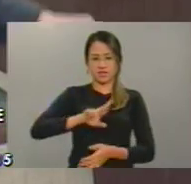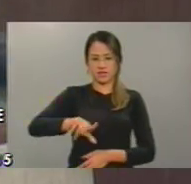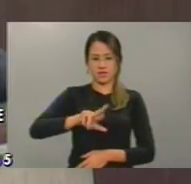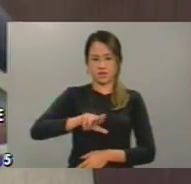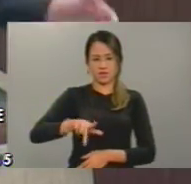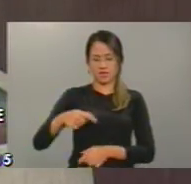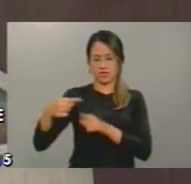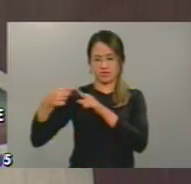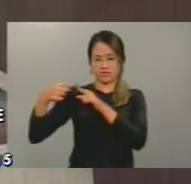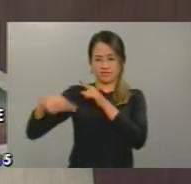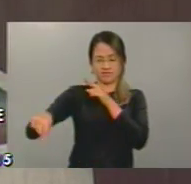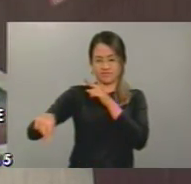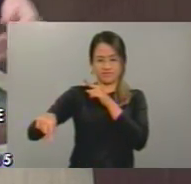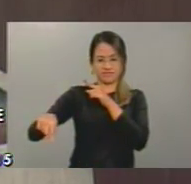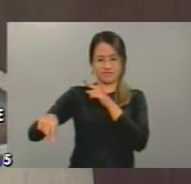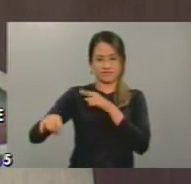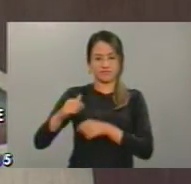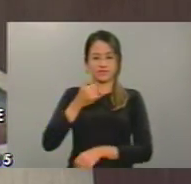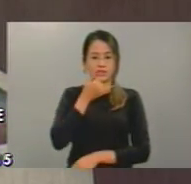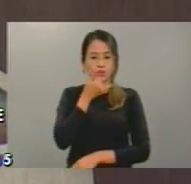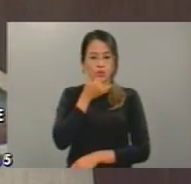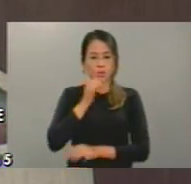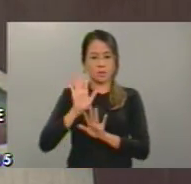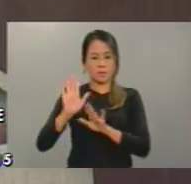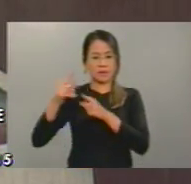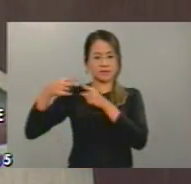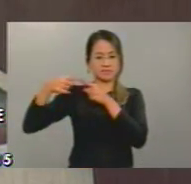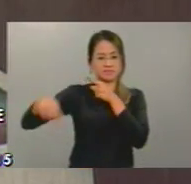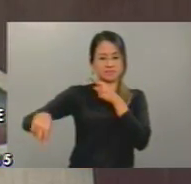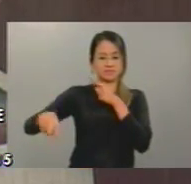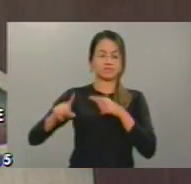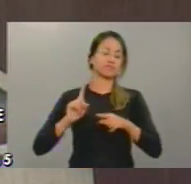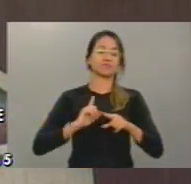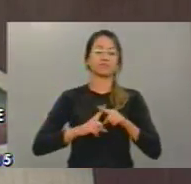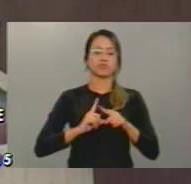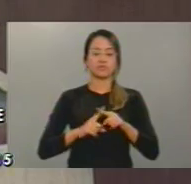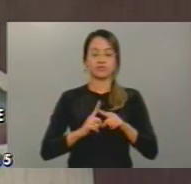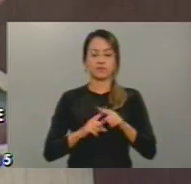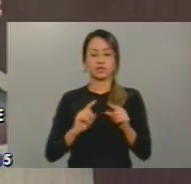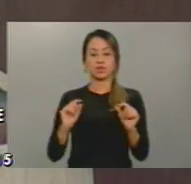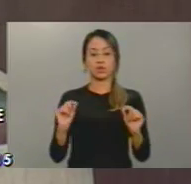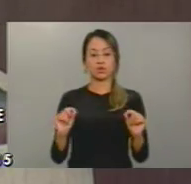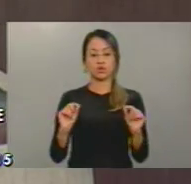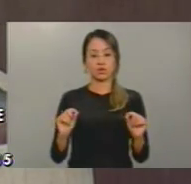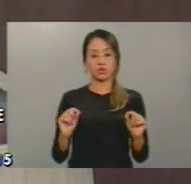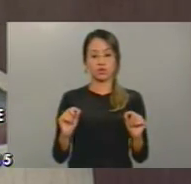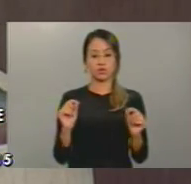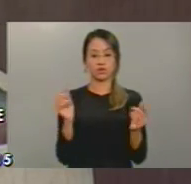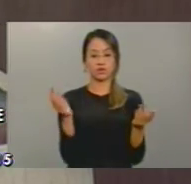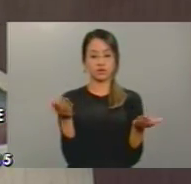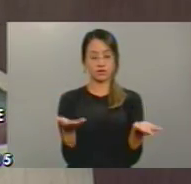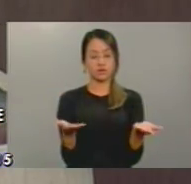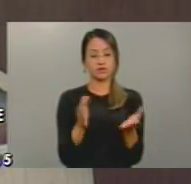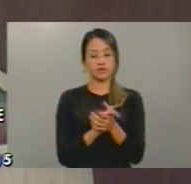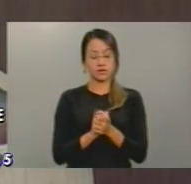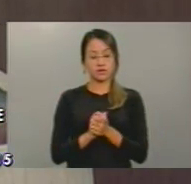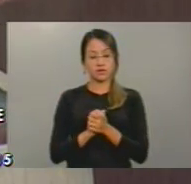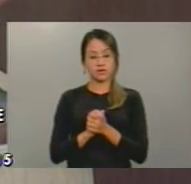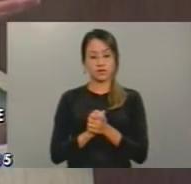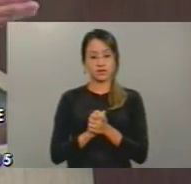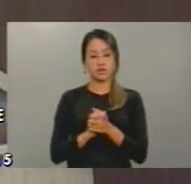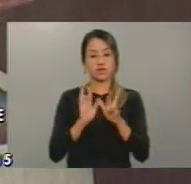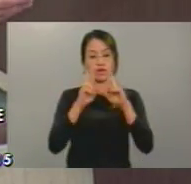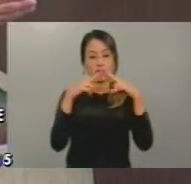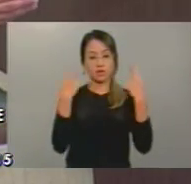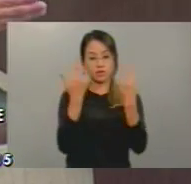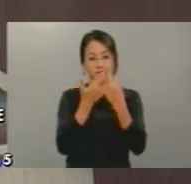uma discordância franca aqui entre nós. Porque tem sido, sobretudo, esse expediente que tem sido utilizado